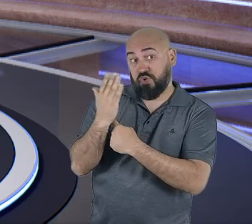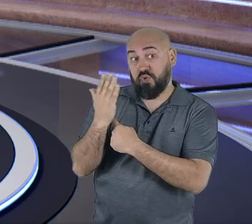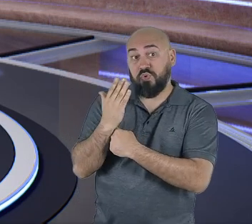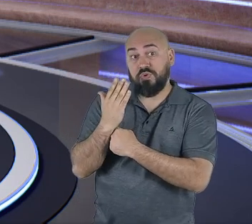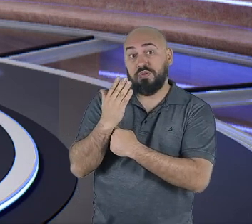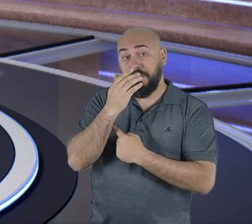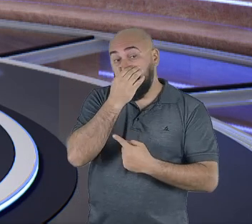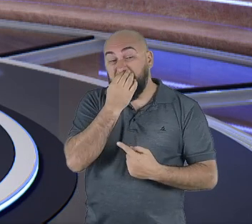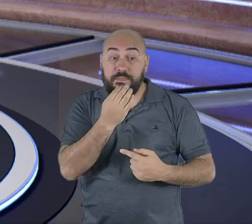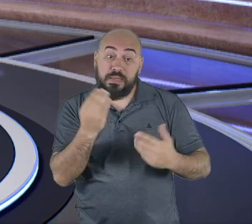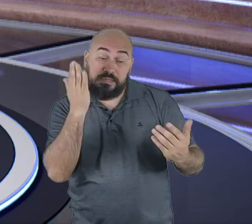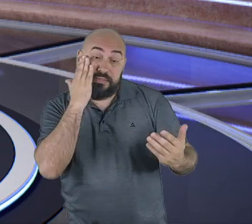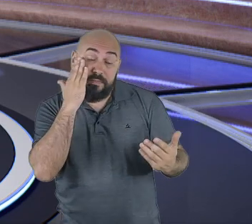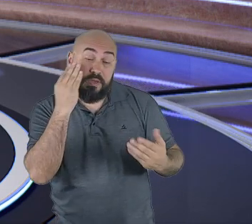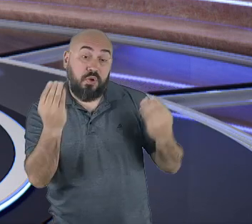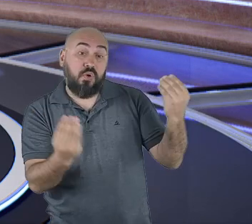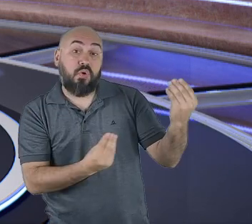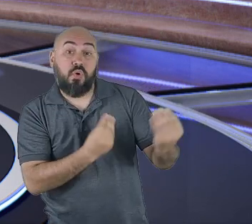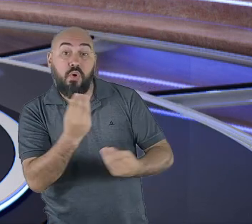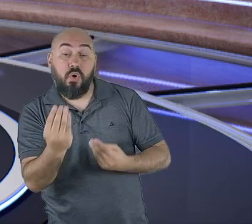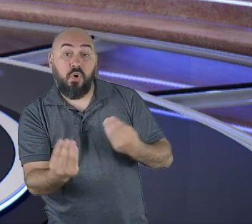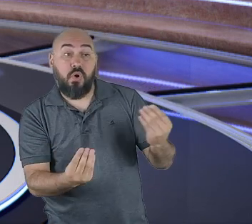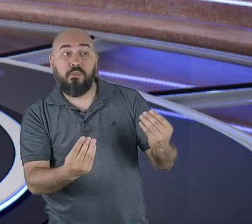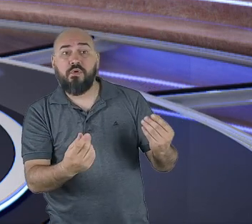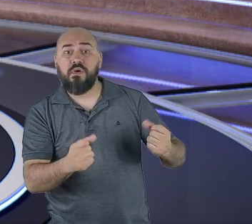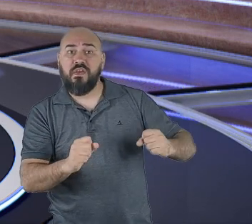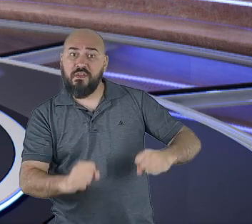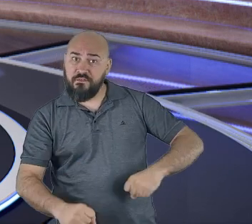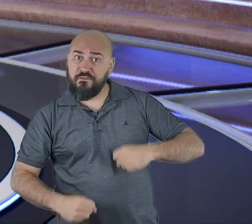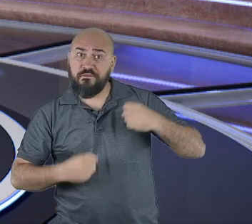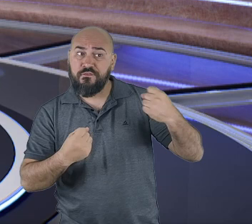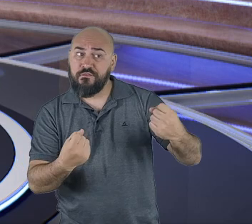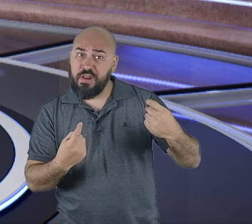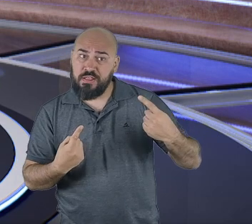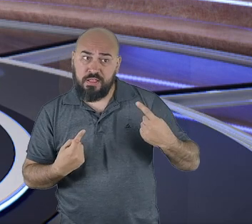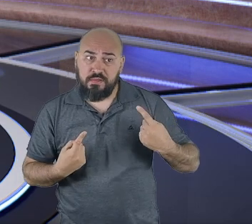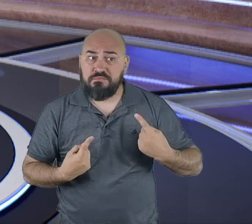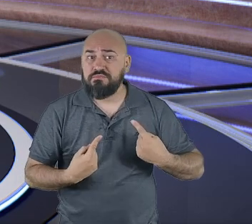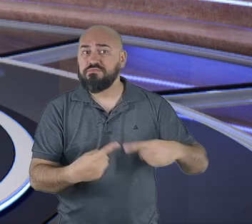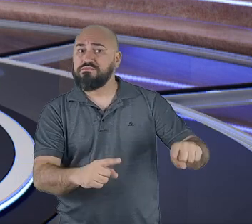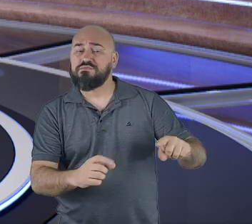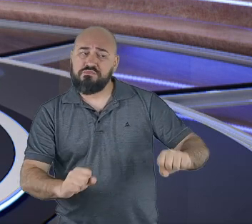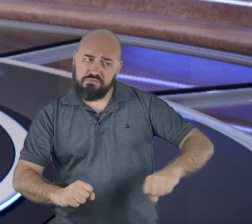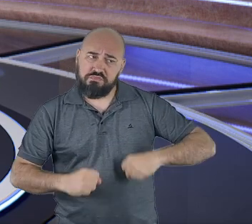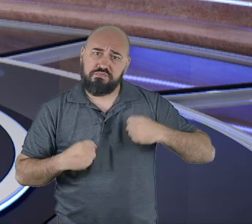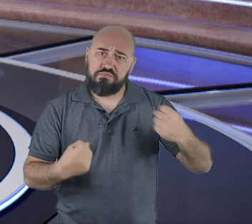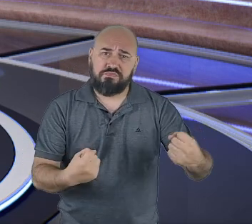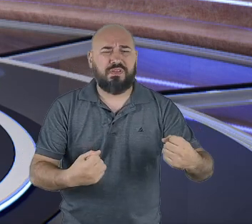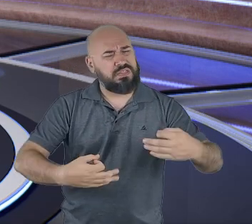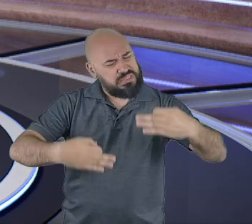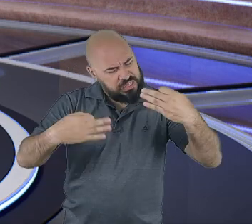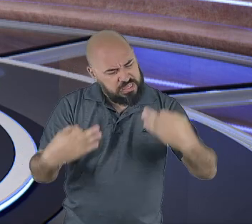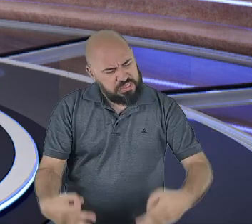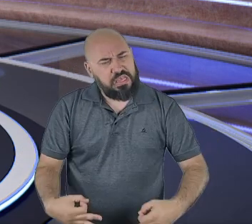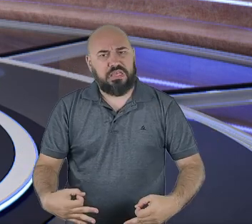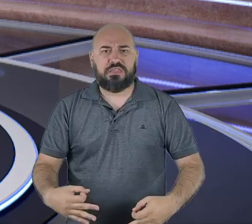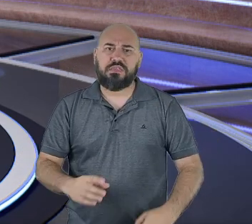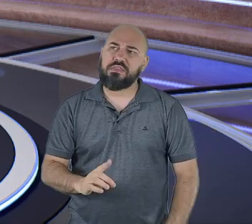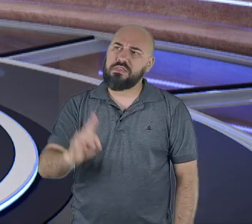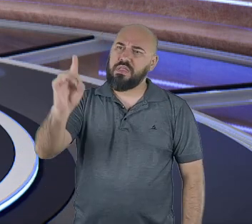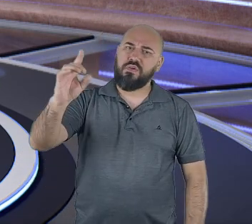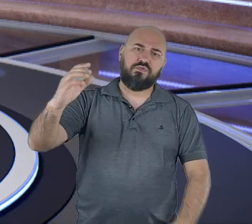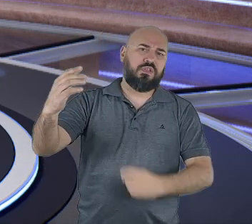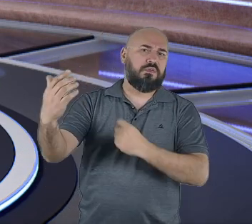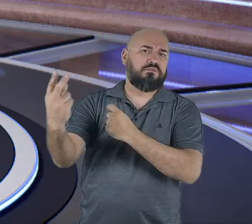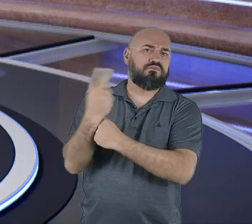pode preparar-se a partir de agora e enfrentará com esperança e com a certeza de que Deus está cuidando de